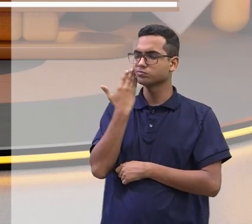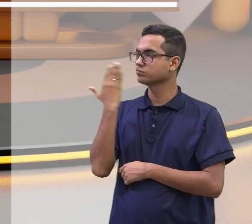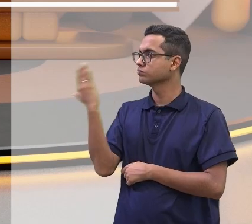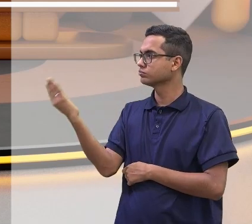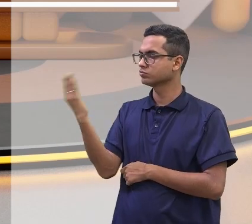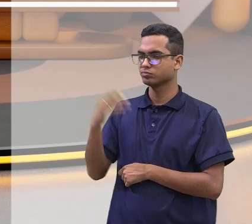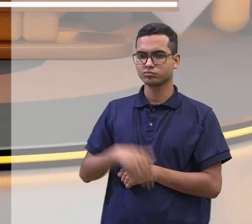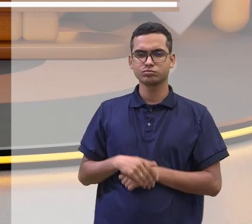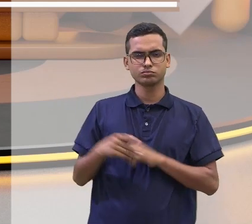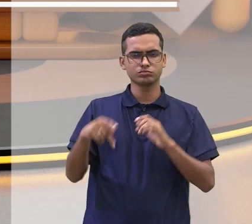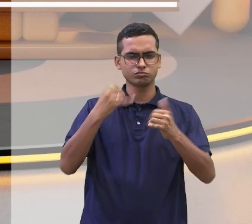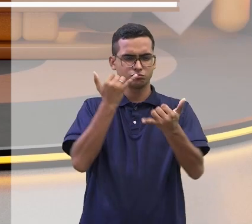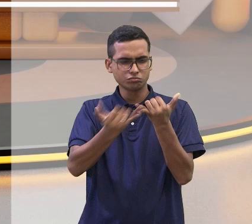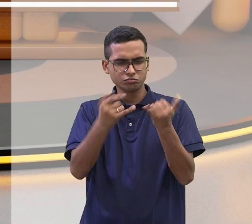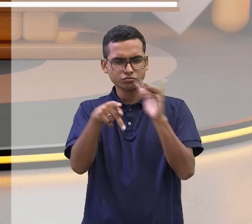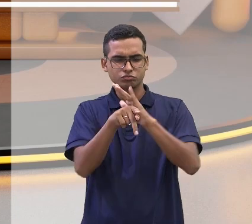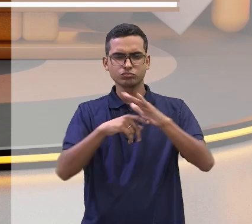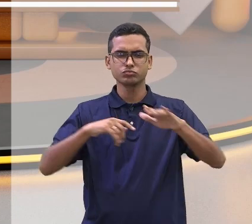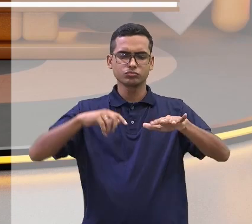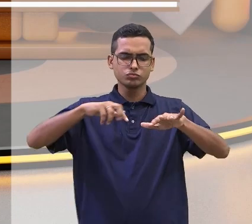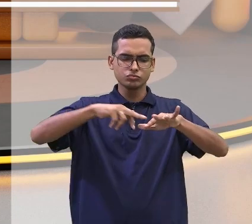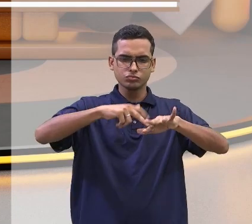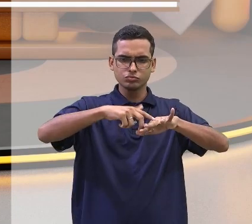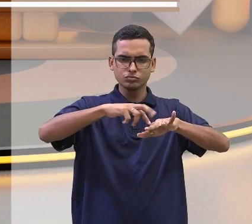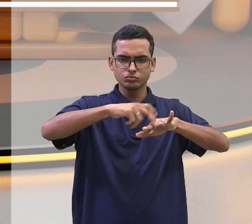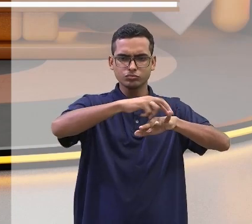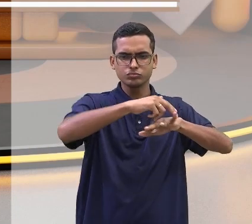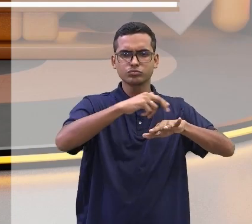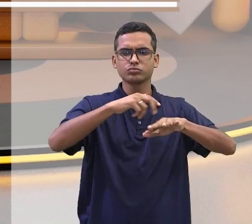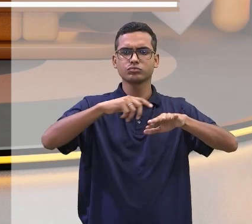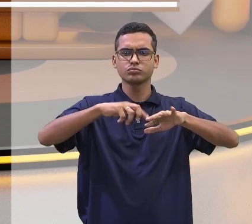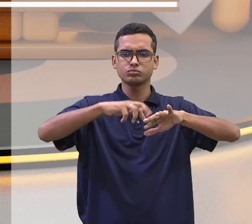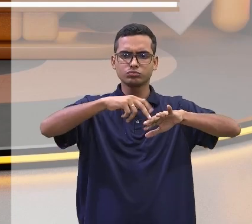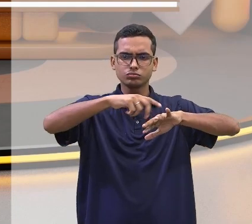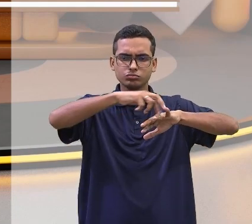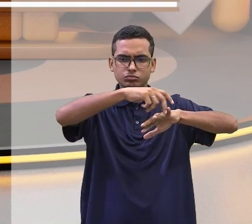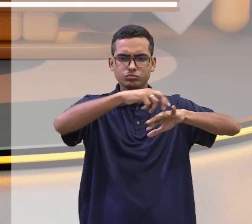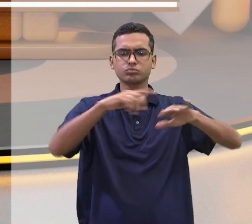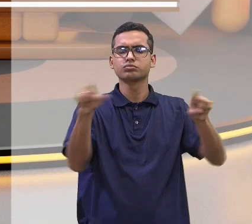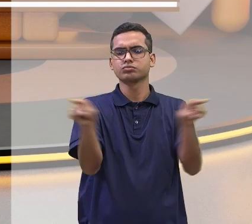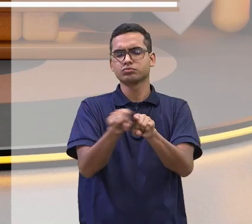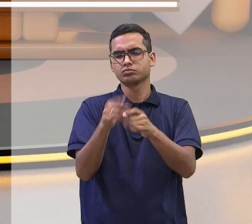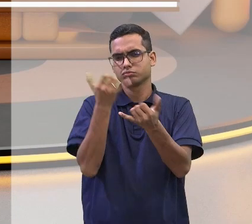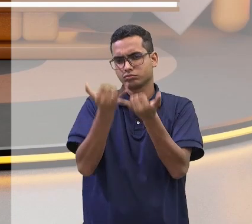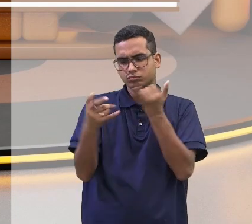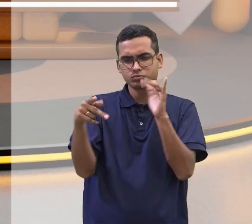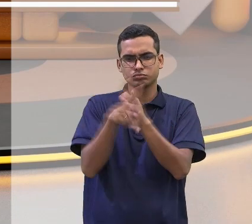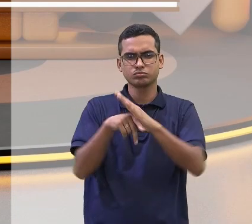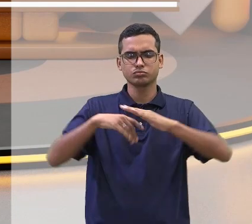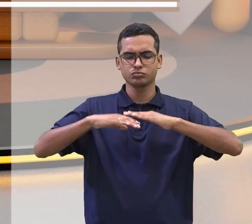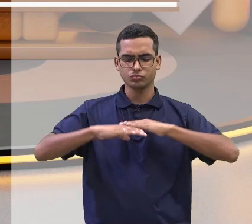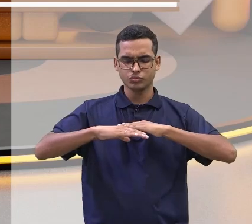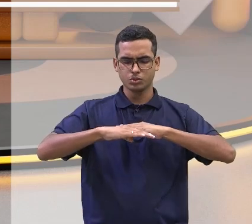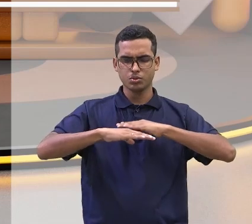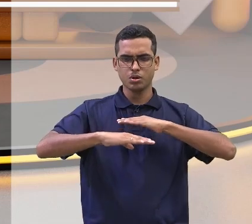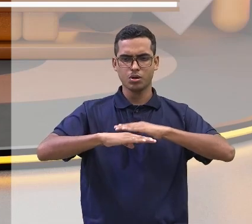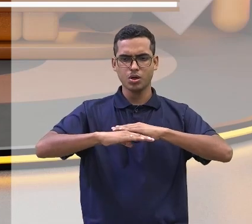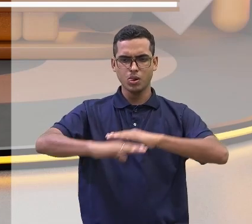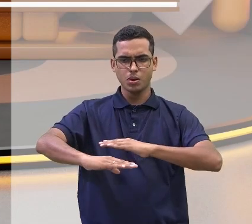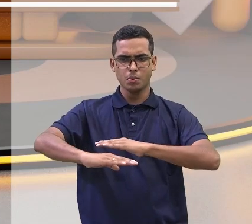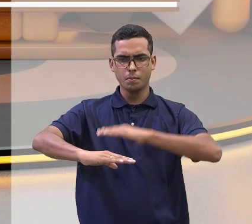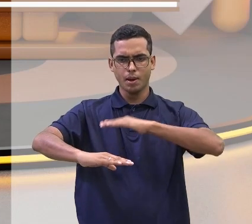uma escada, esses que são os terraços que a gente verificou em aulas anteriores. Por fim, a gente ainda pode